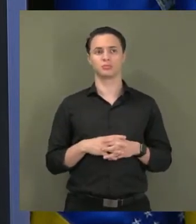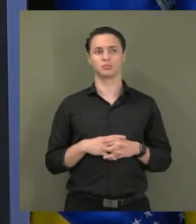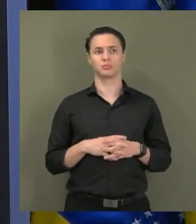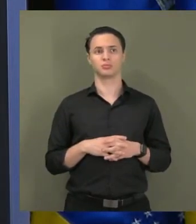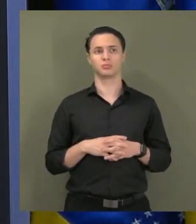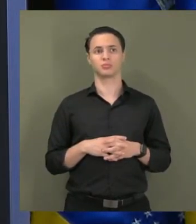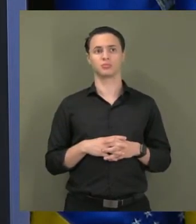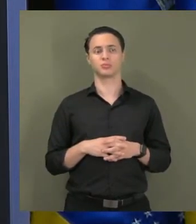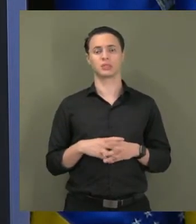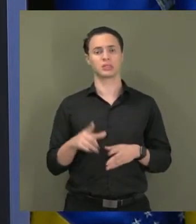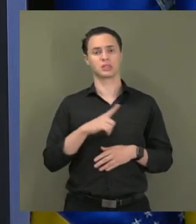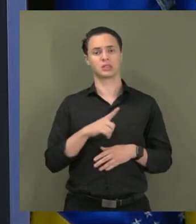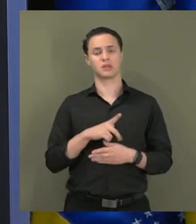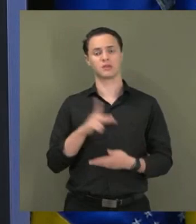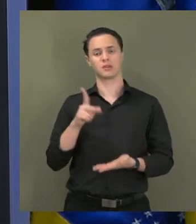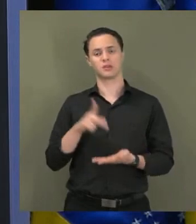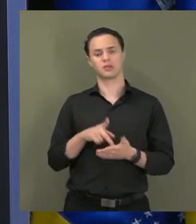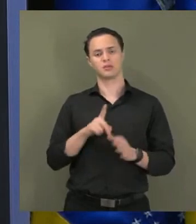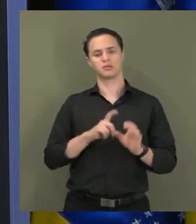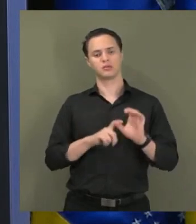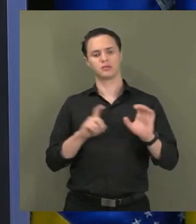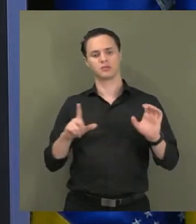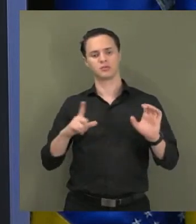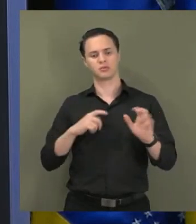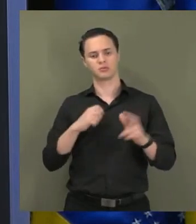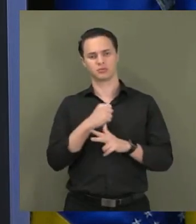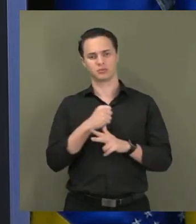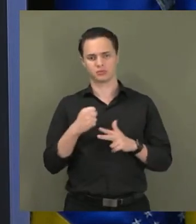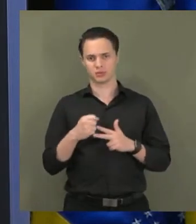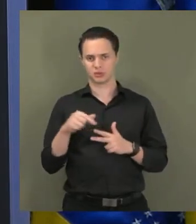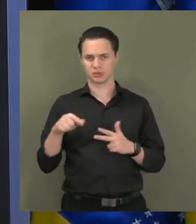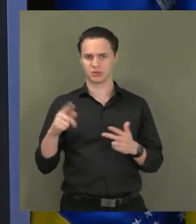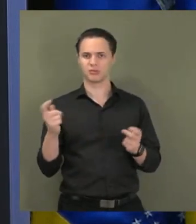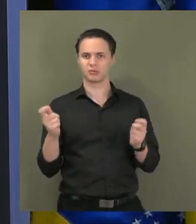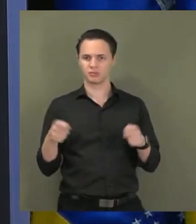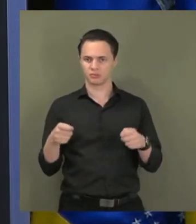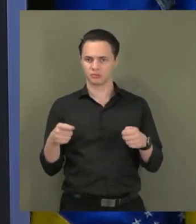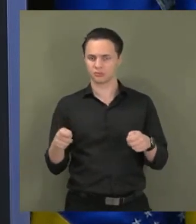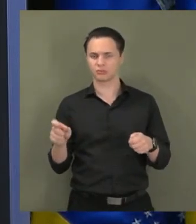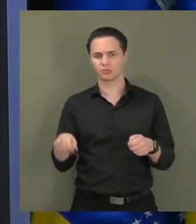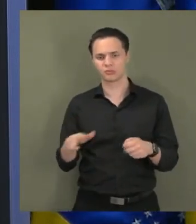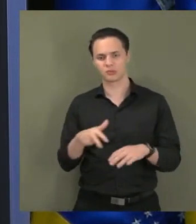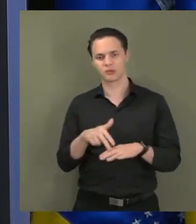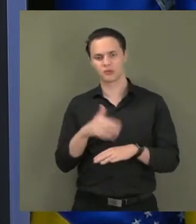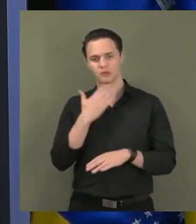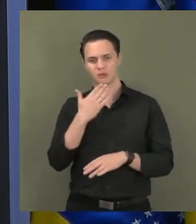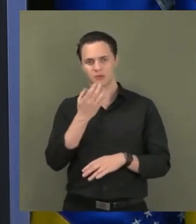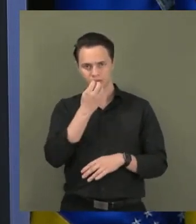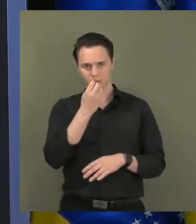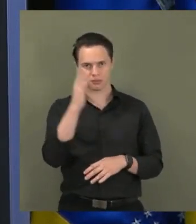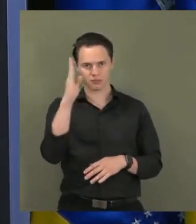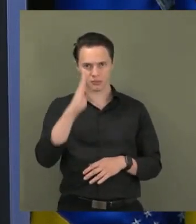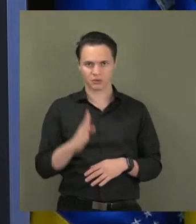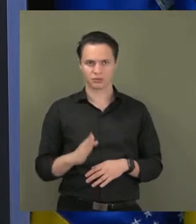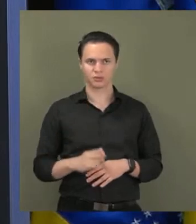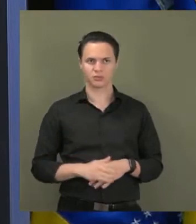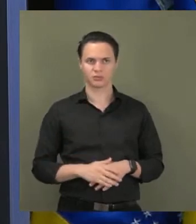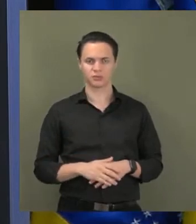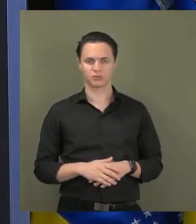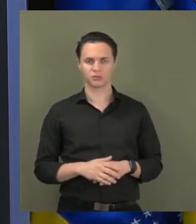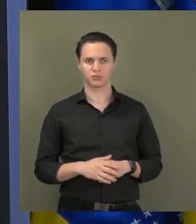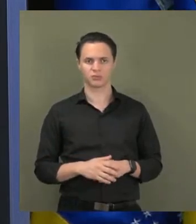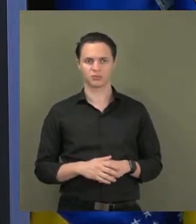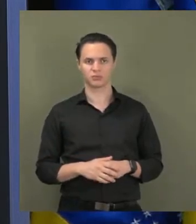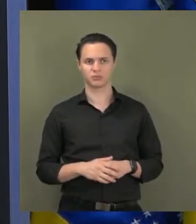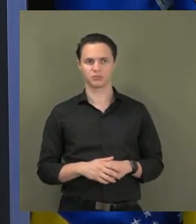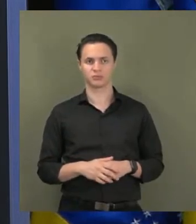para que haja verdadeira independência entre os poderes. Essa casa precisa se levantar para o bem do Brasil e dos